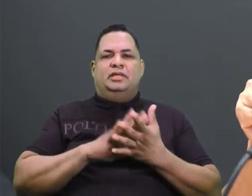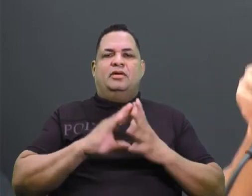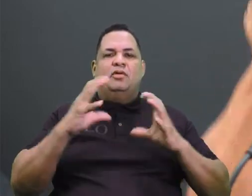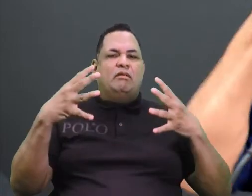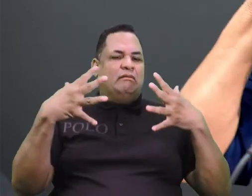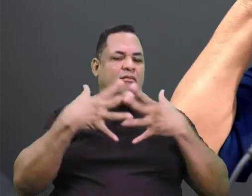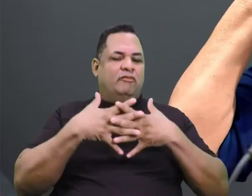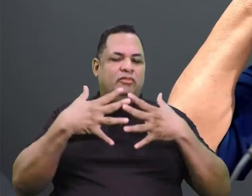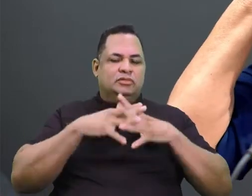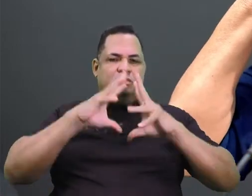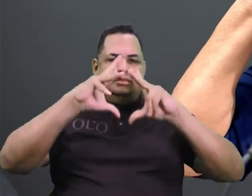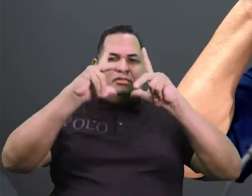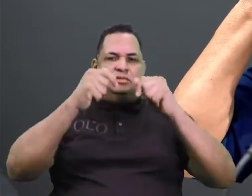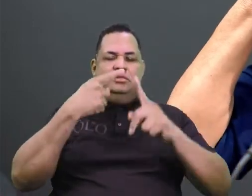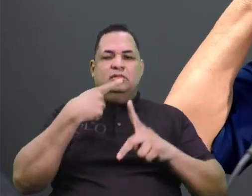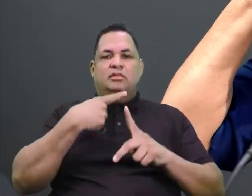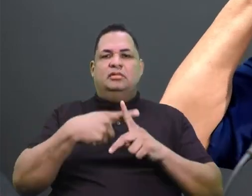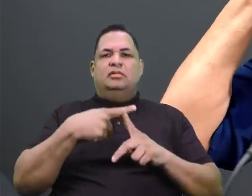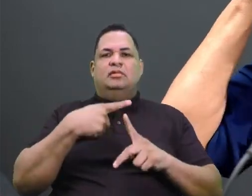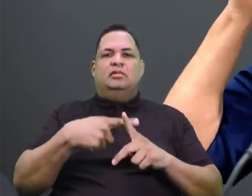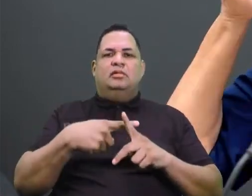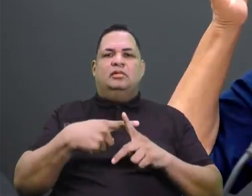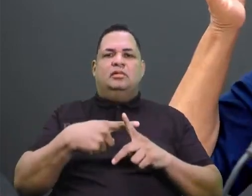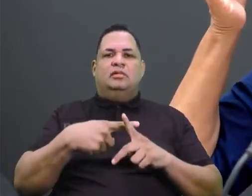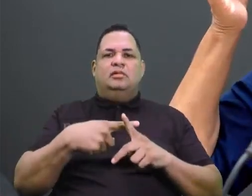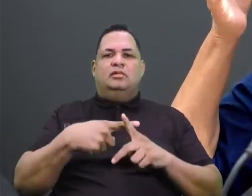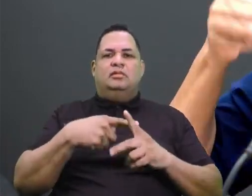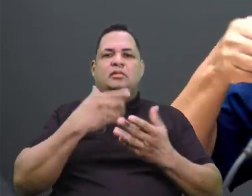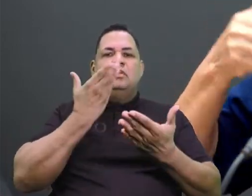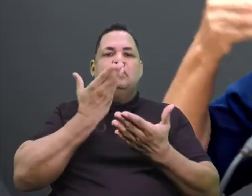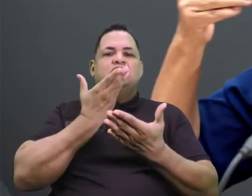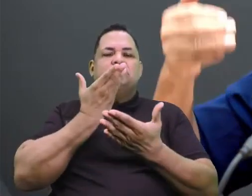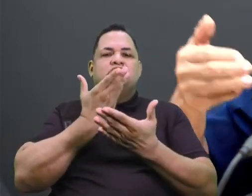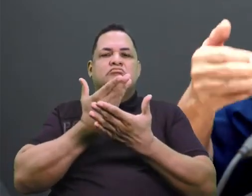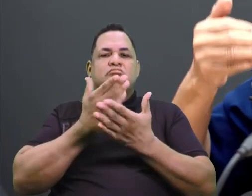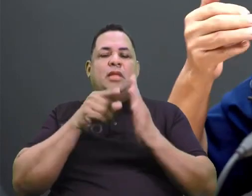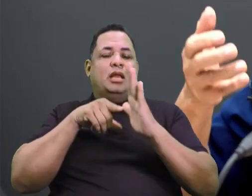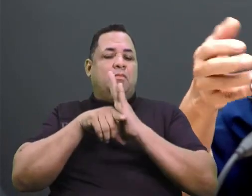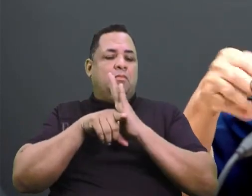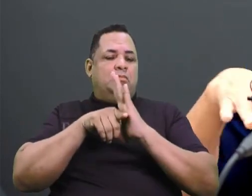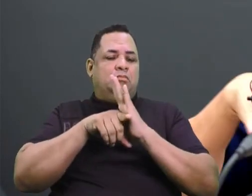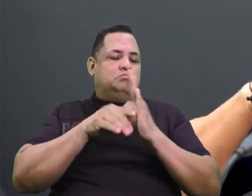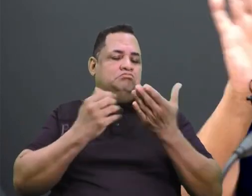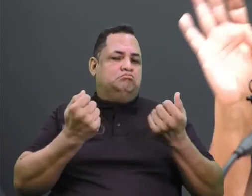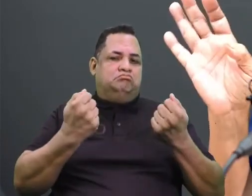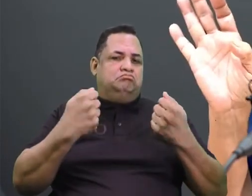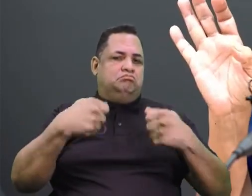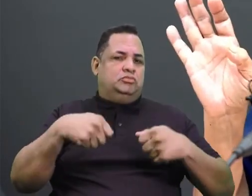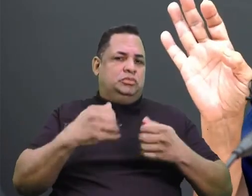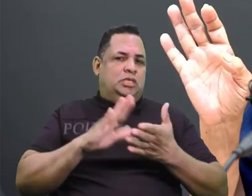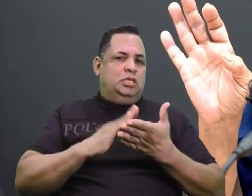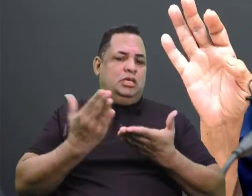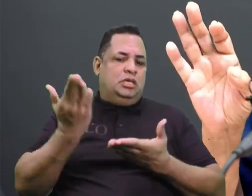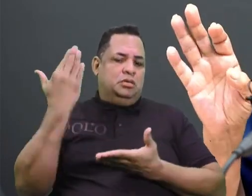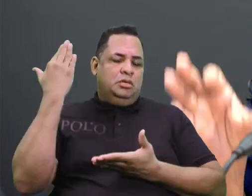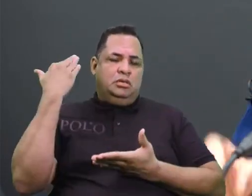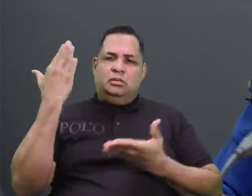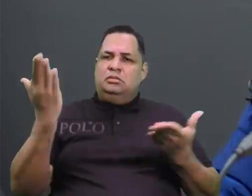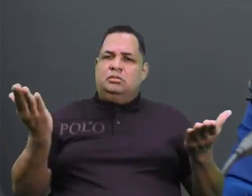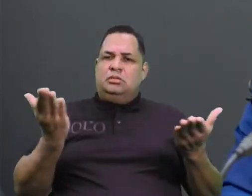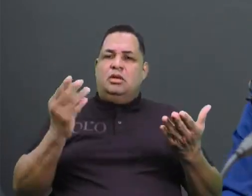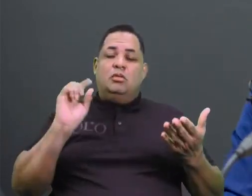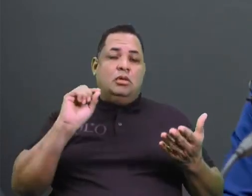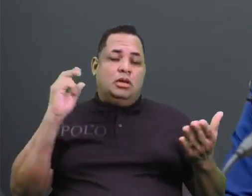quê? Porque era o estudo da época, são possibilidades, não é